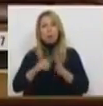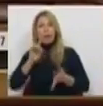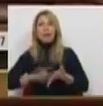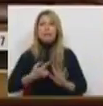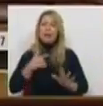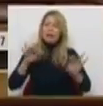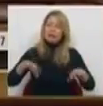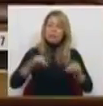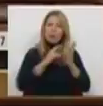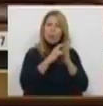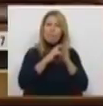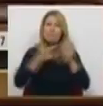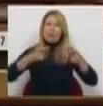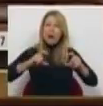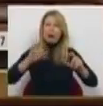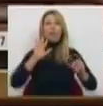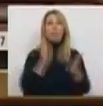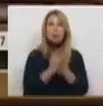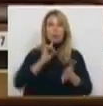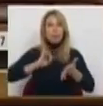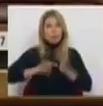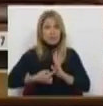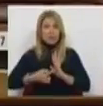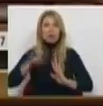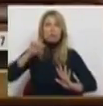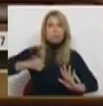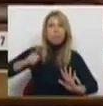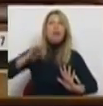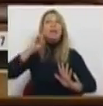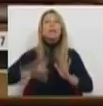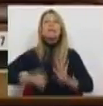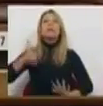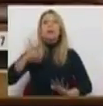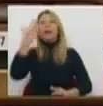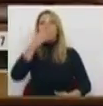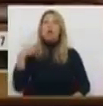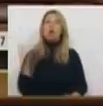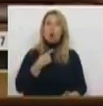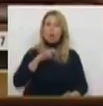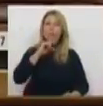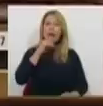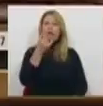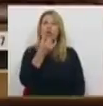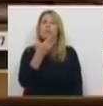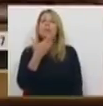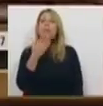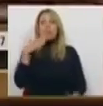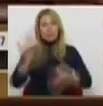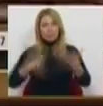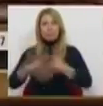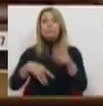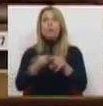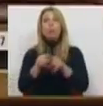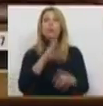este último parágrafo, Sr. Presidente. O teste essencial é se nós conseguimos levar em 2017 uma política